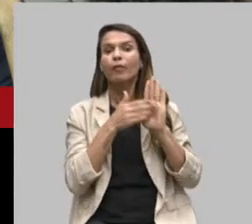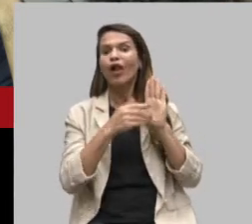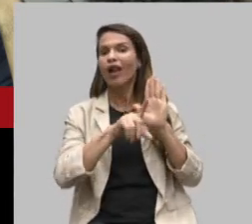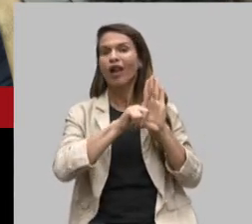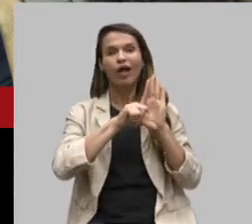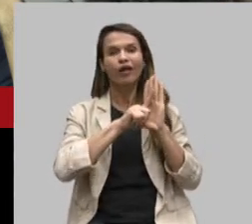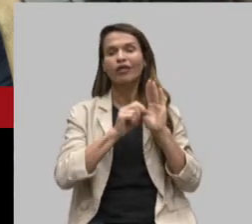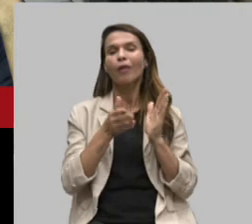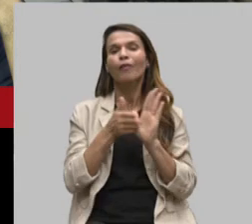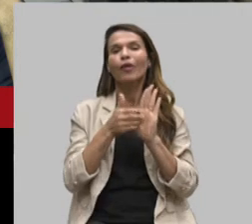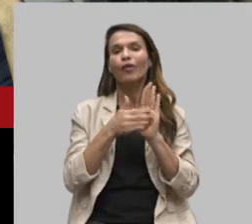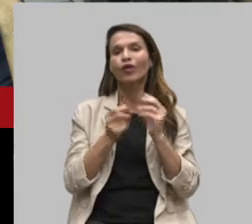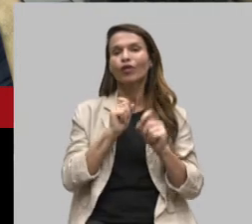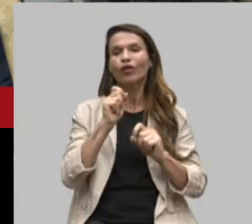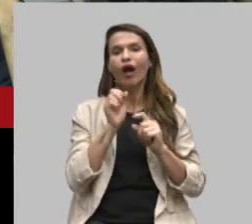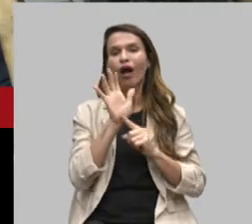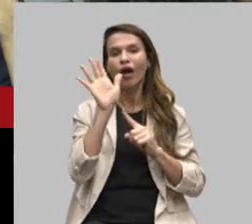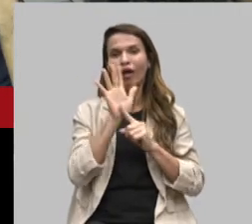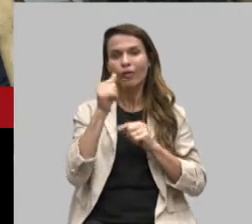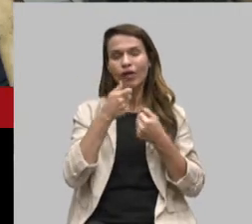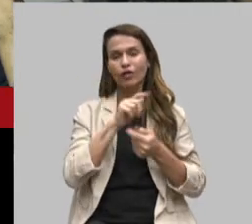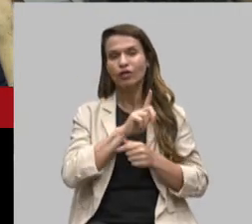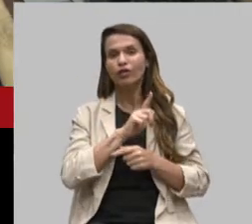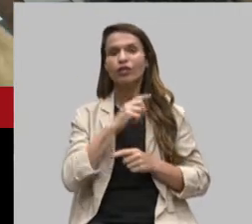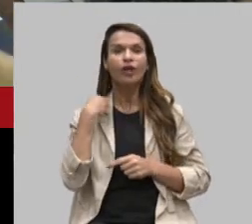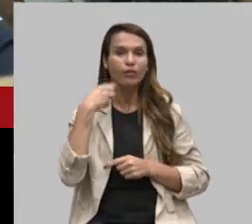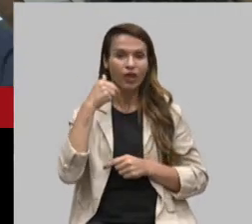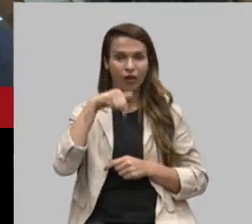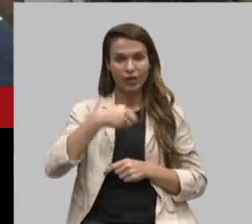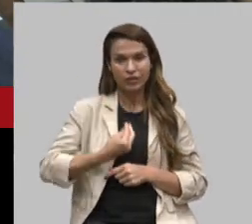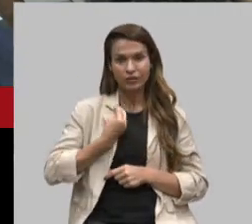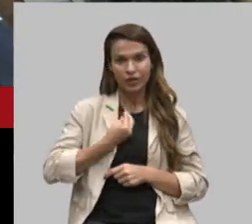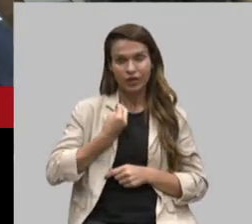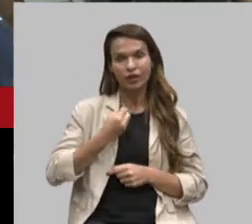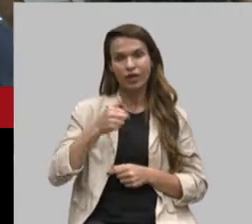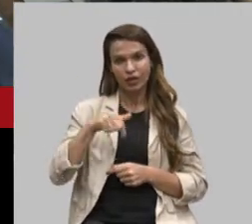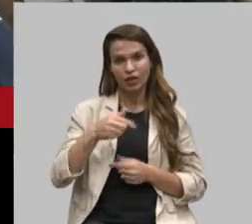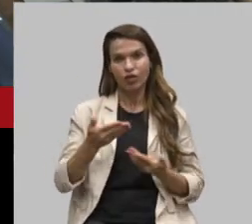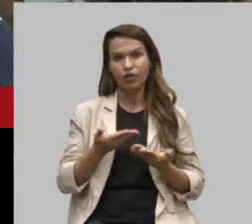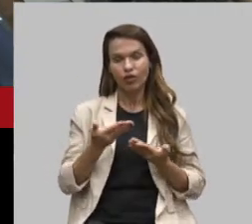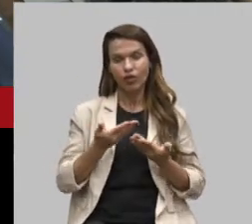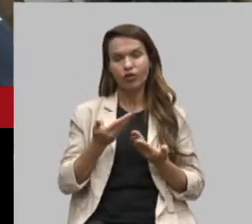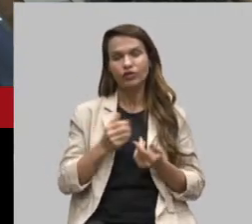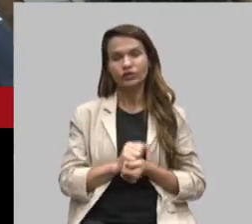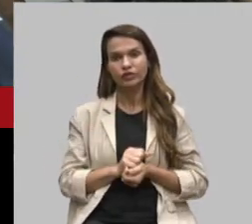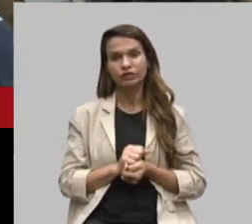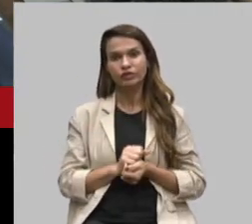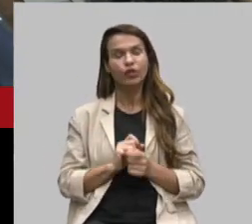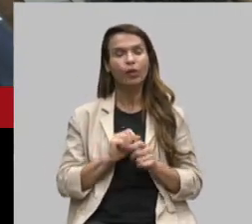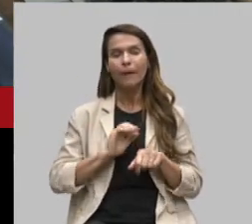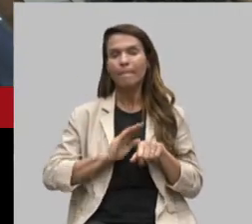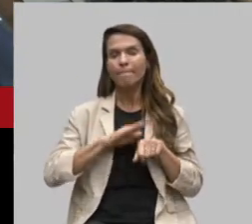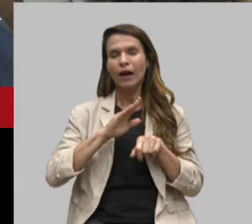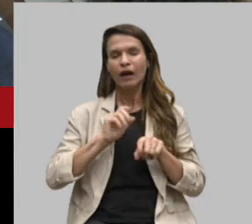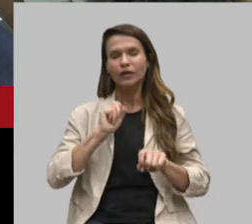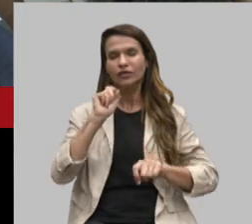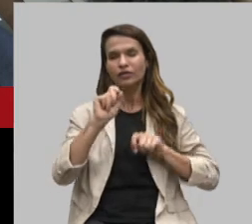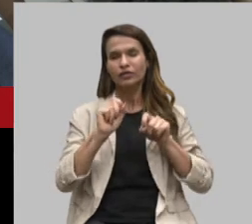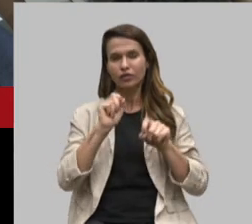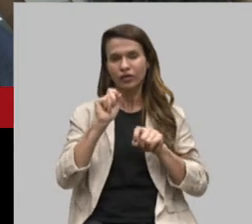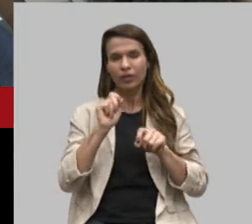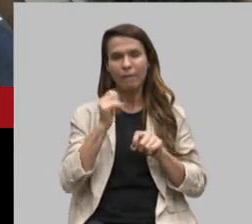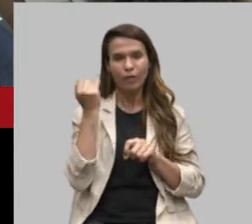demanda pros deputados que aqui estão Ou estavam enfim eh Portanto o que mais vale aqui nessa